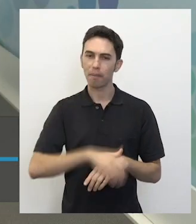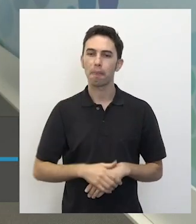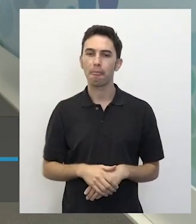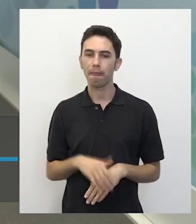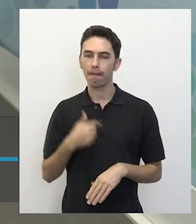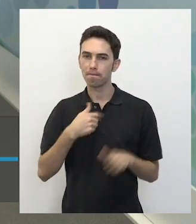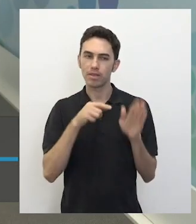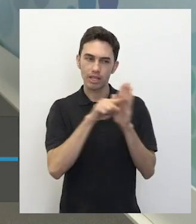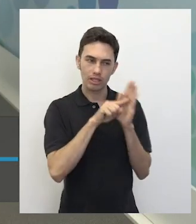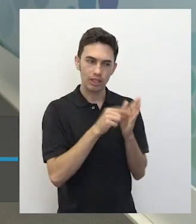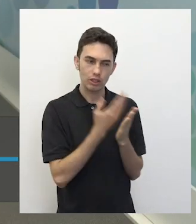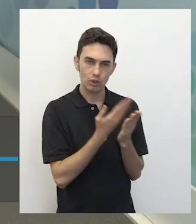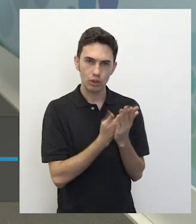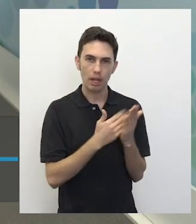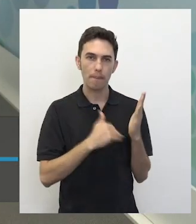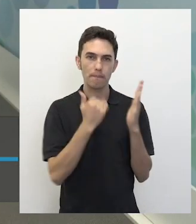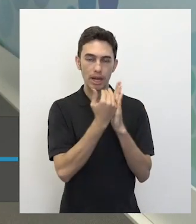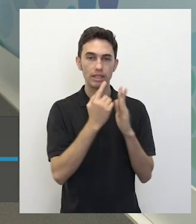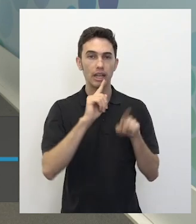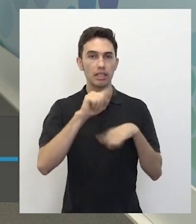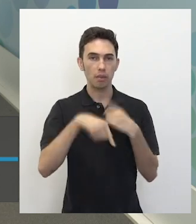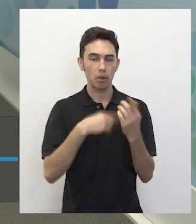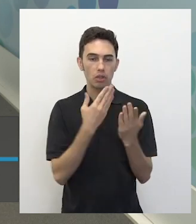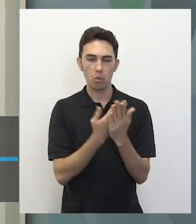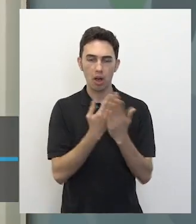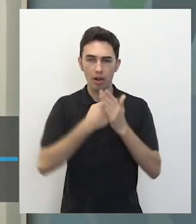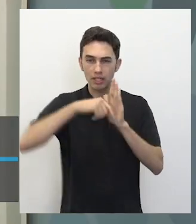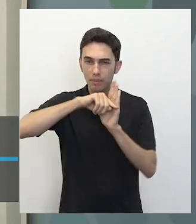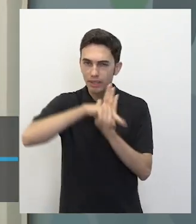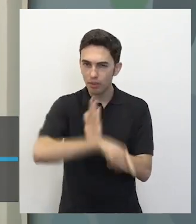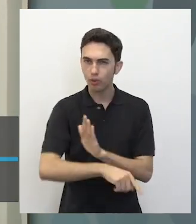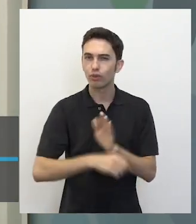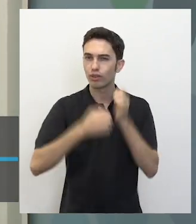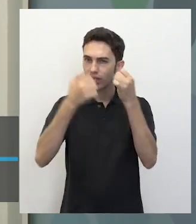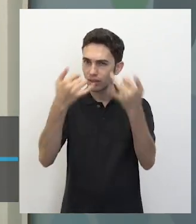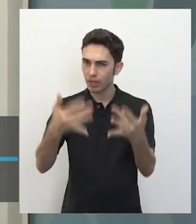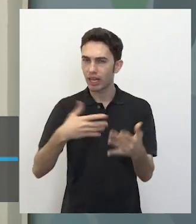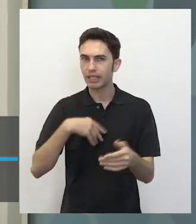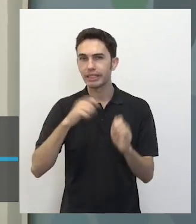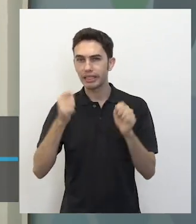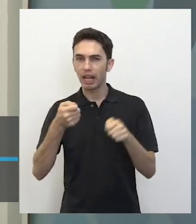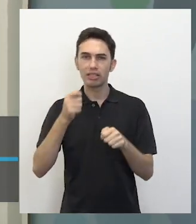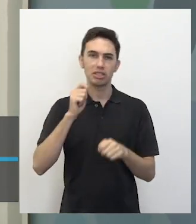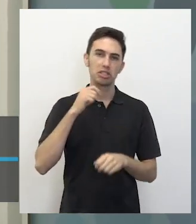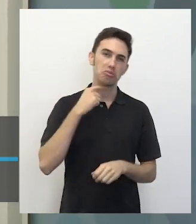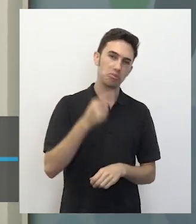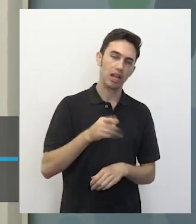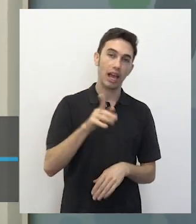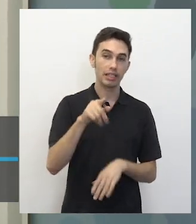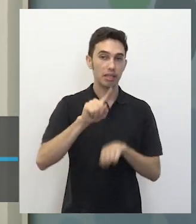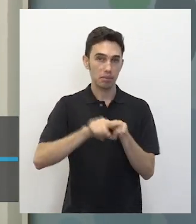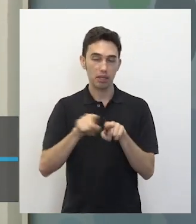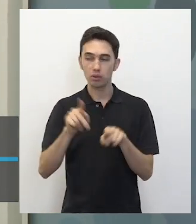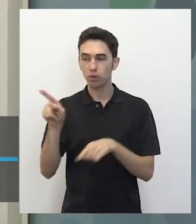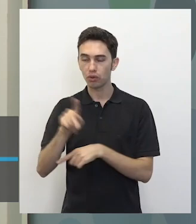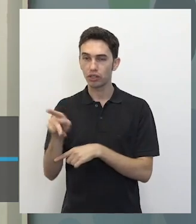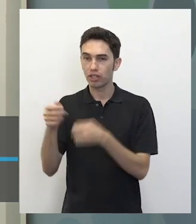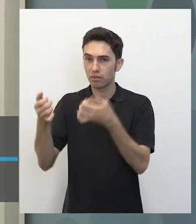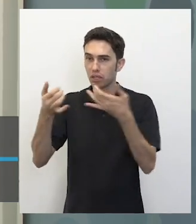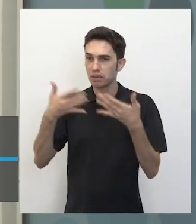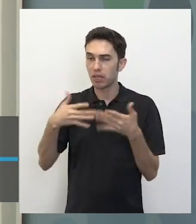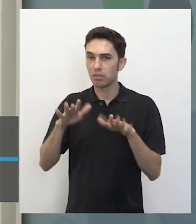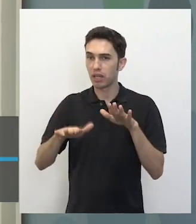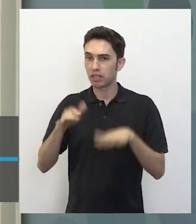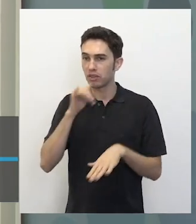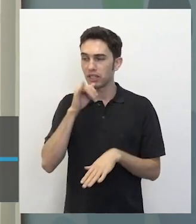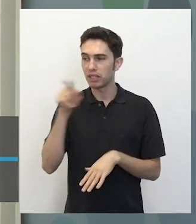estudar direitinho, ver se dá para fazer uma aula mais aprofundada, se cabe, se não cabe, os professores também comentem para mim, senão eu venho ensinar coisa que não está